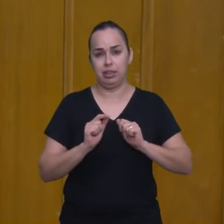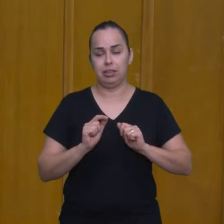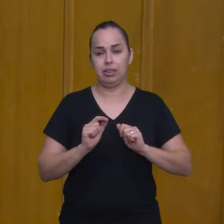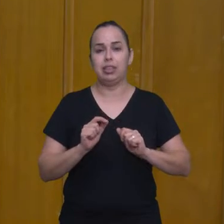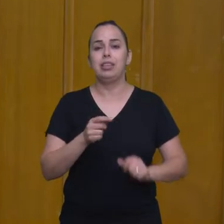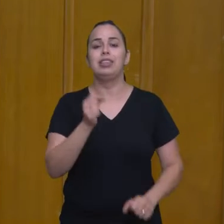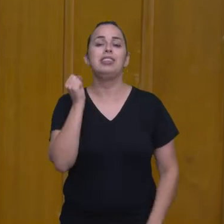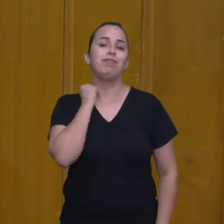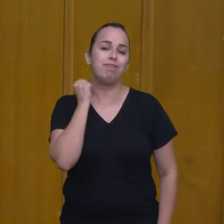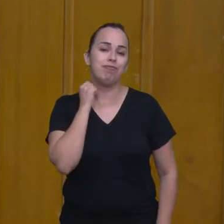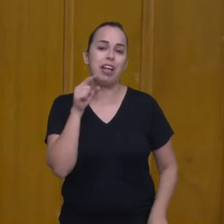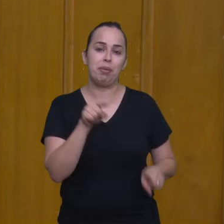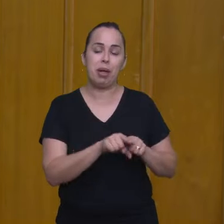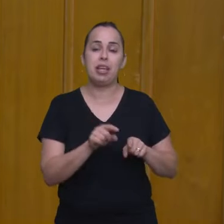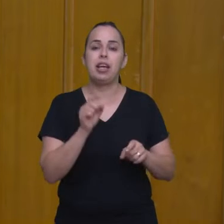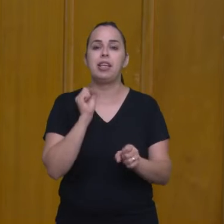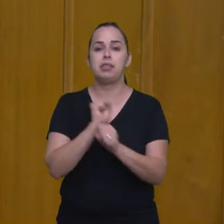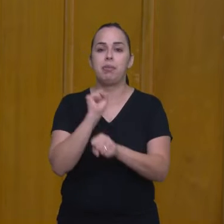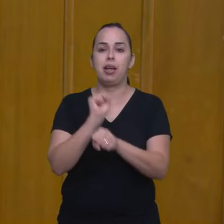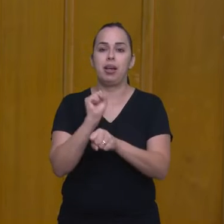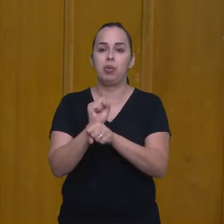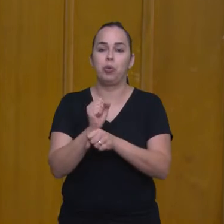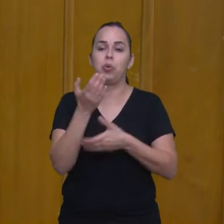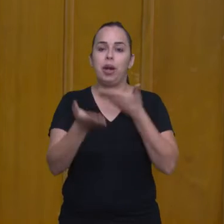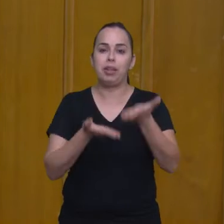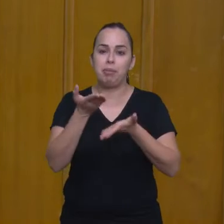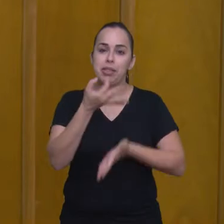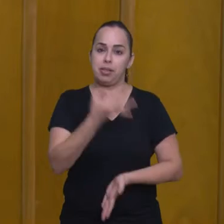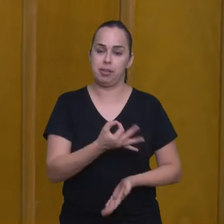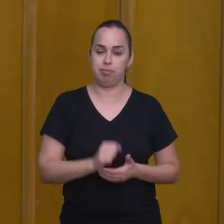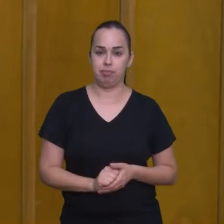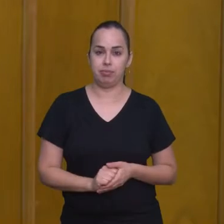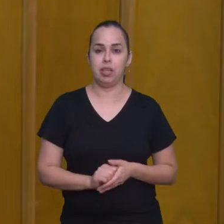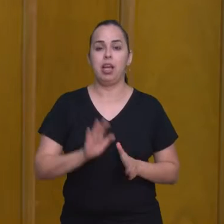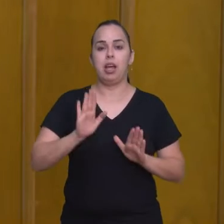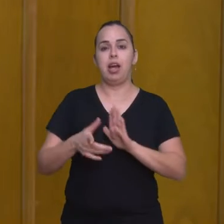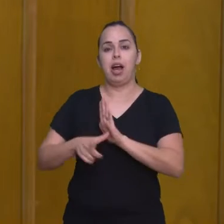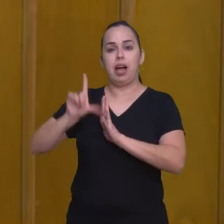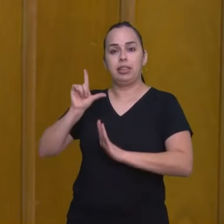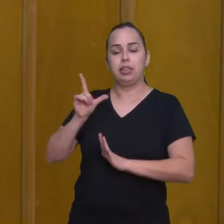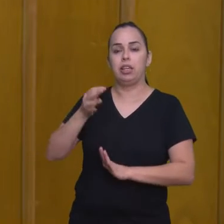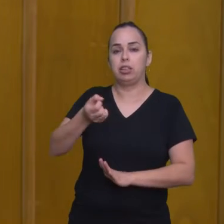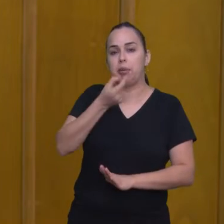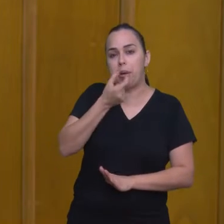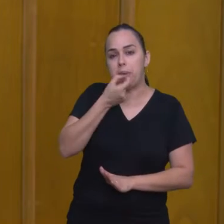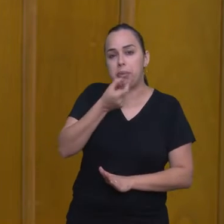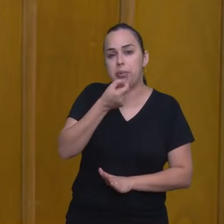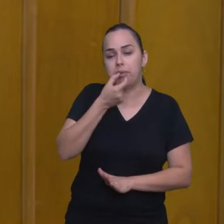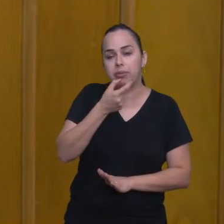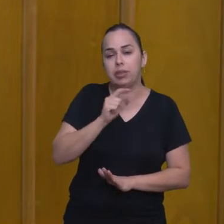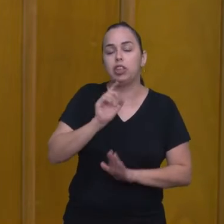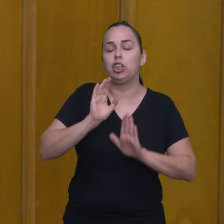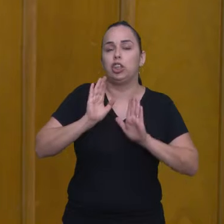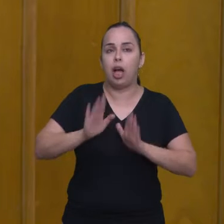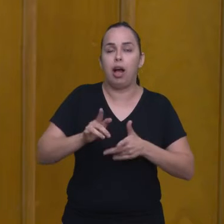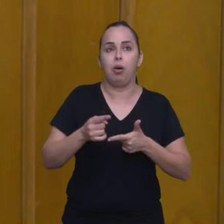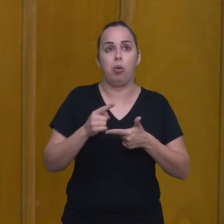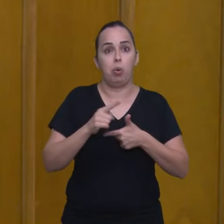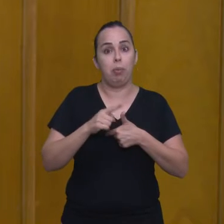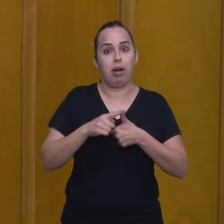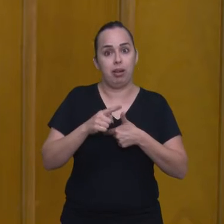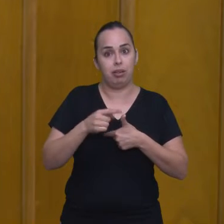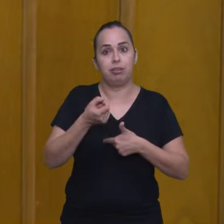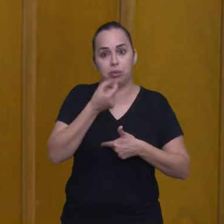e está na fila de espera para um tratamento psicológico. Eu já tomava sertralina, já tomava